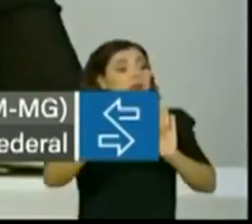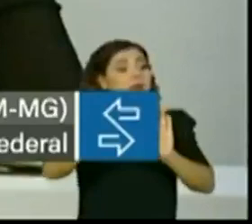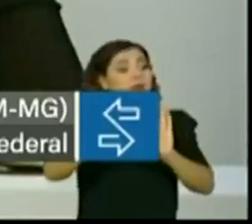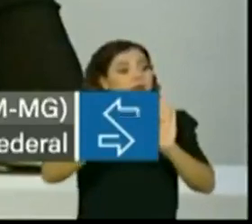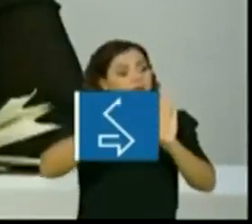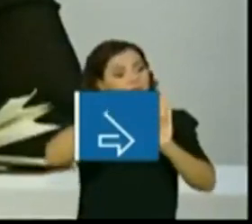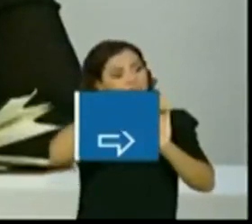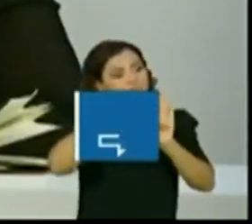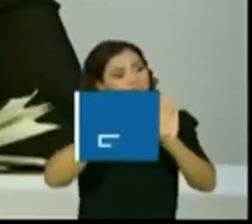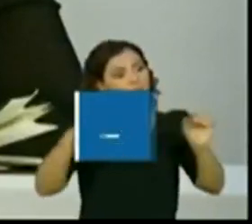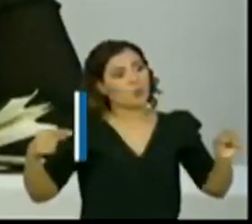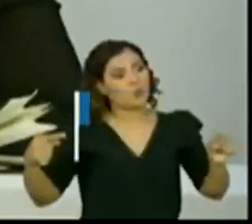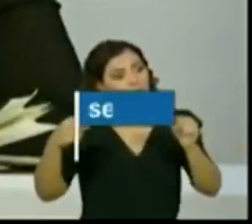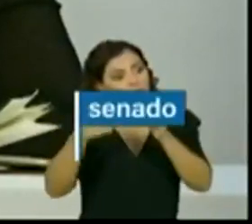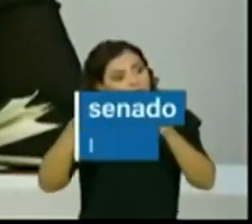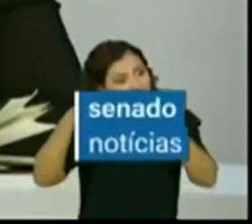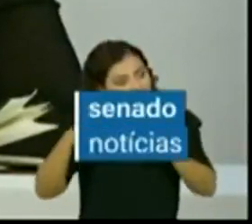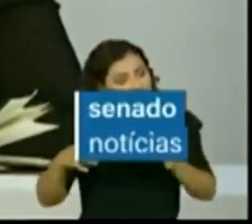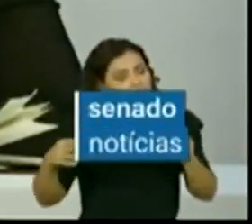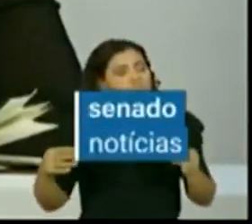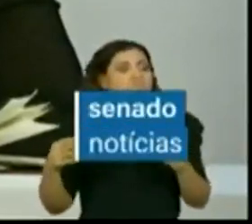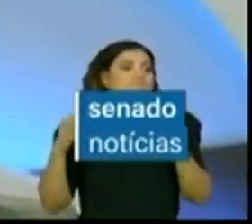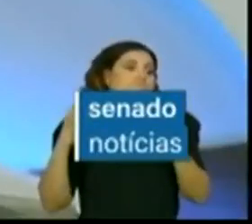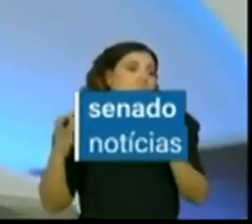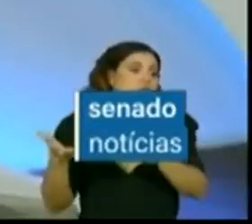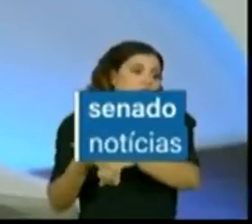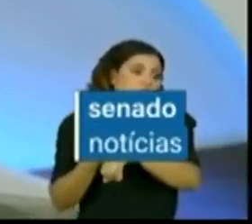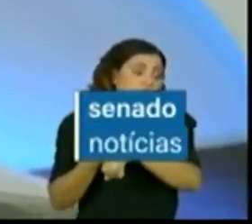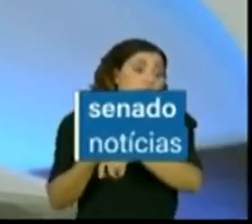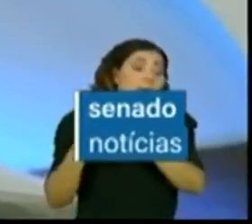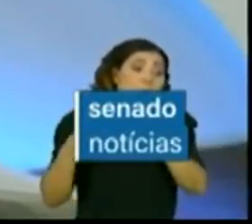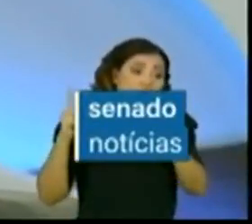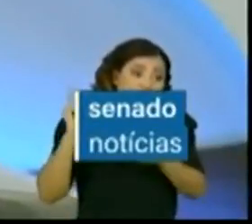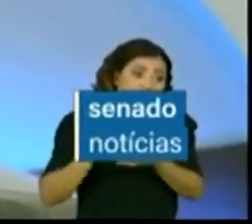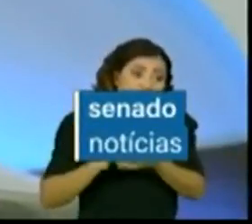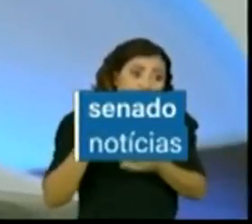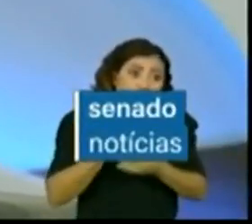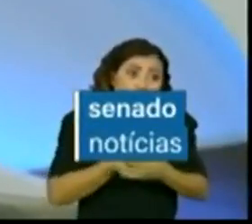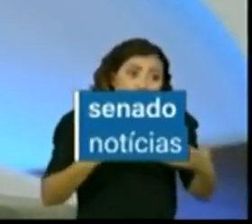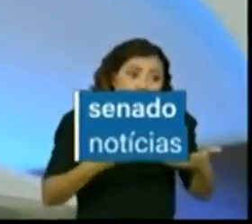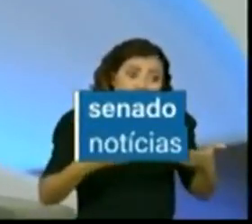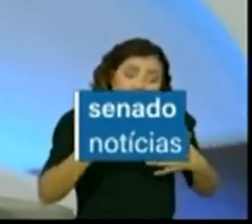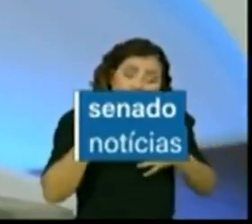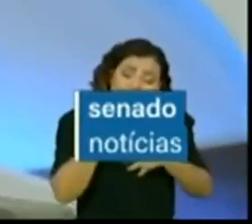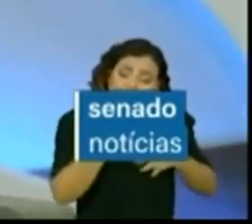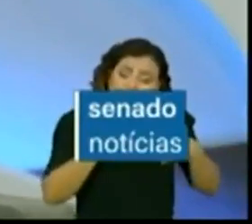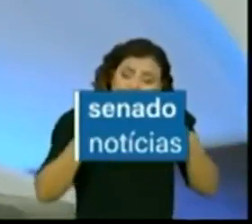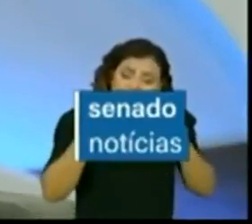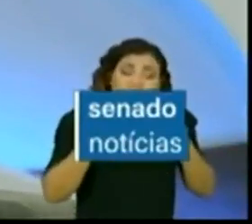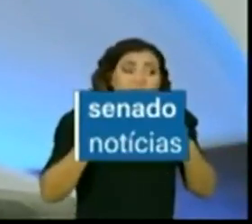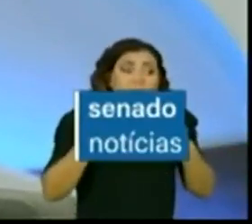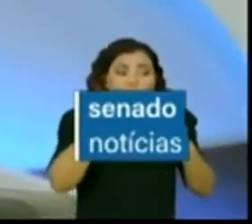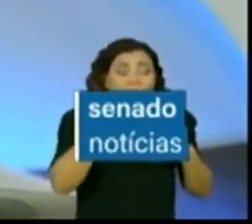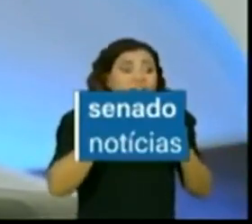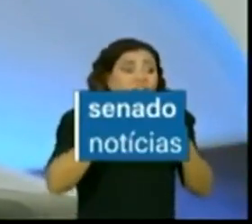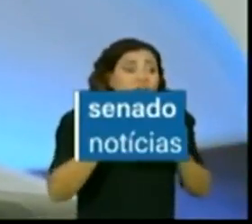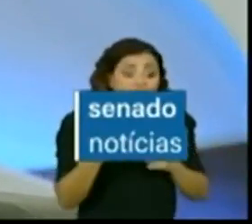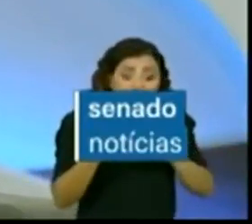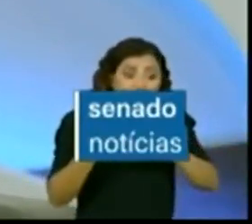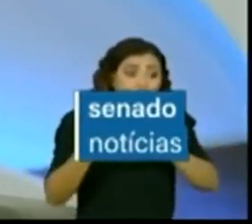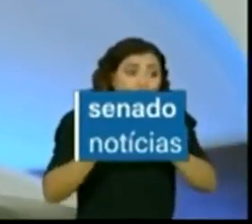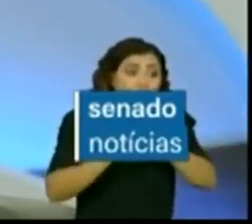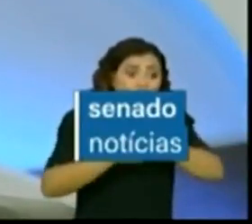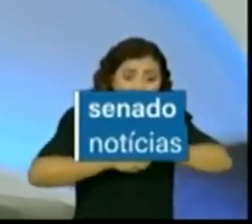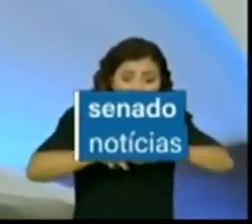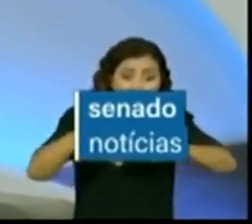requisitos precisa ter pertinência precisa ter conveniência e a grande Pergunta que nós temos que nos fazer nesse momento nesse momento do Ápice de uma segunda